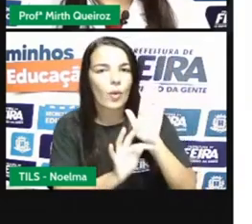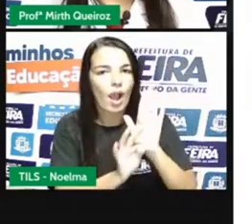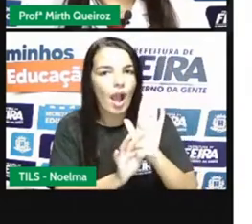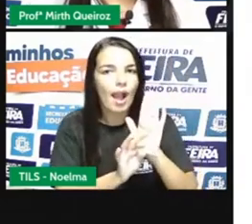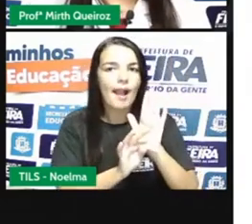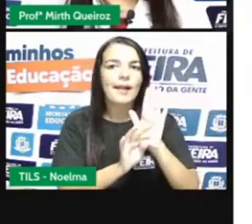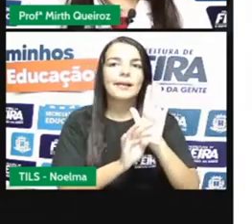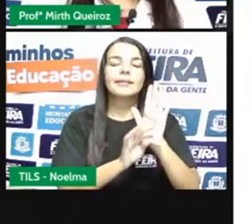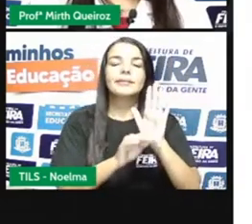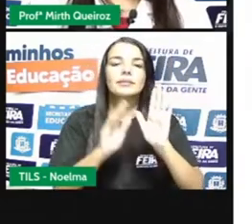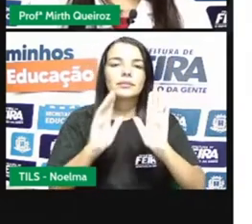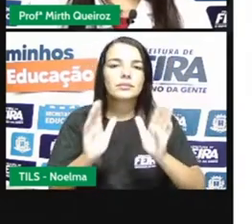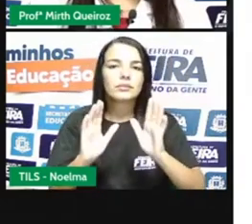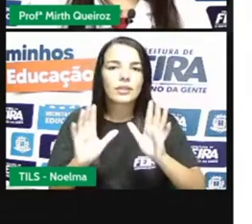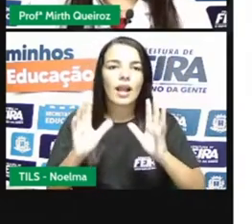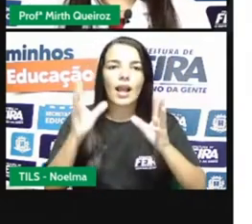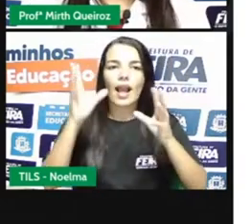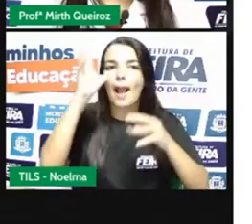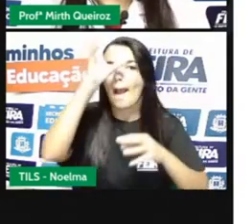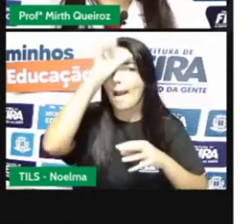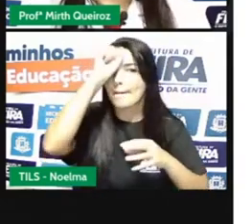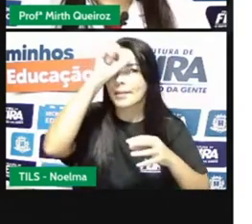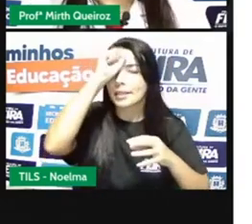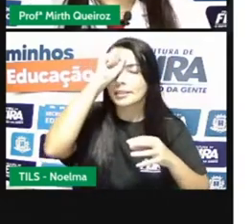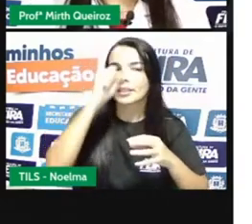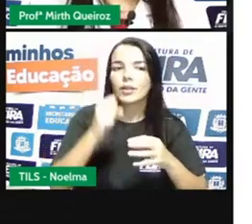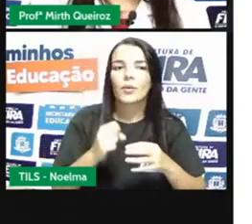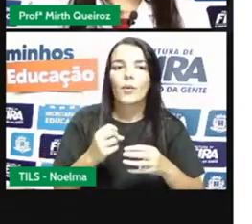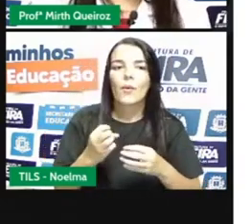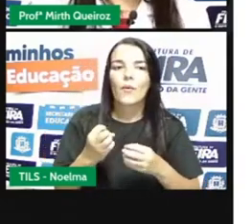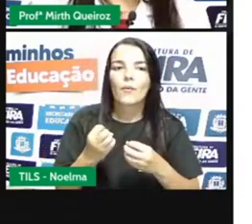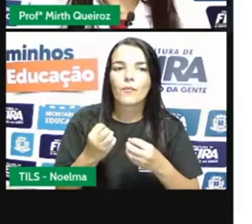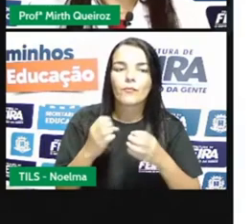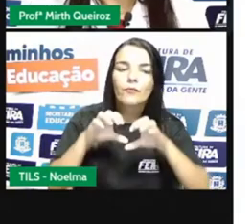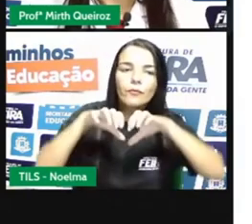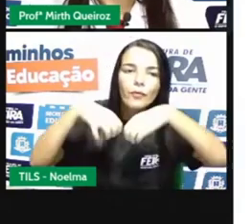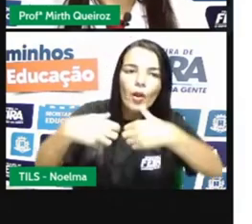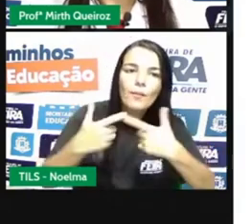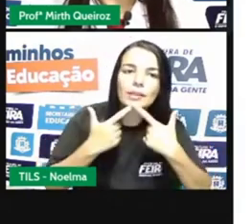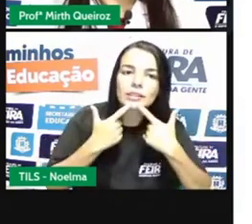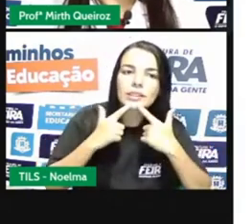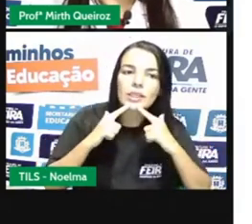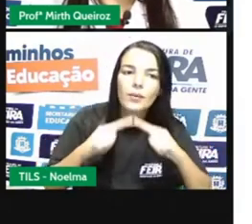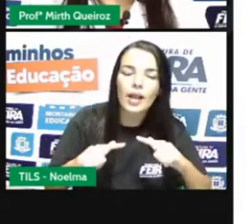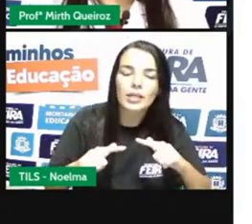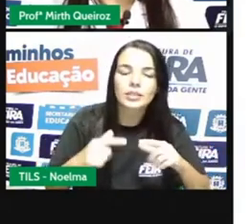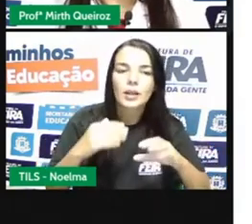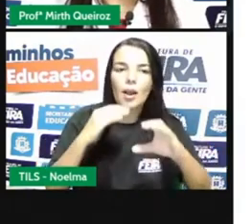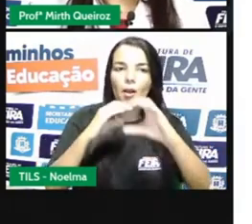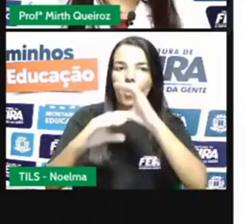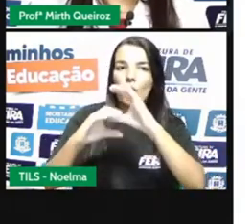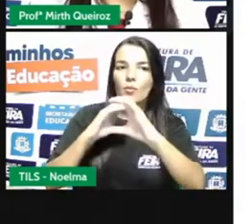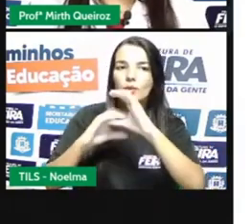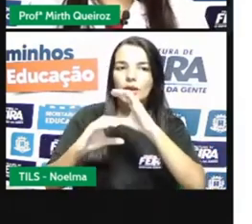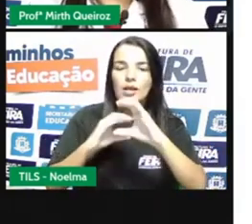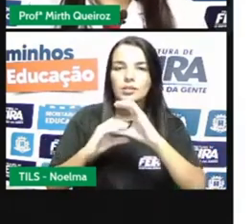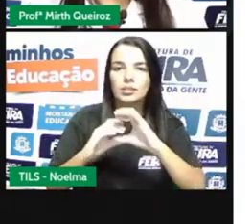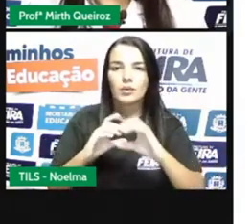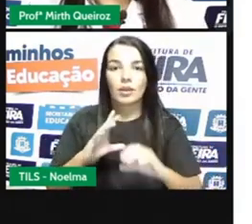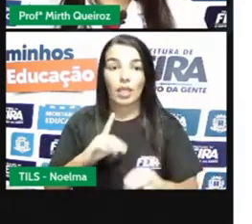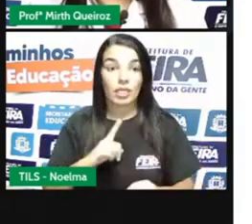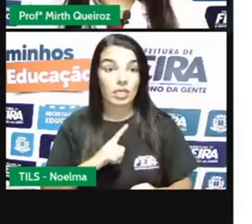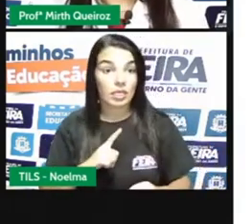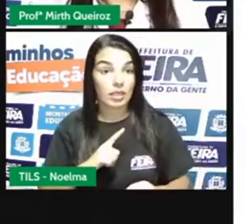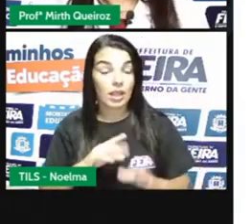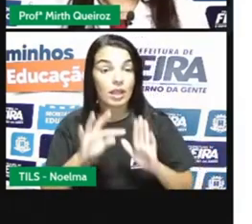textos, são tipos de linguagens que a gente utiliza para poder se comunicar. Sabemos que existem textos